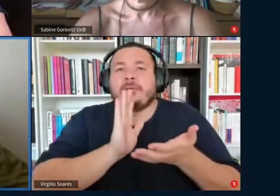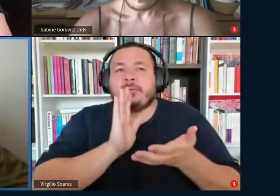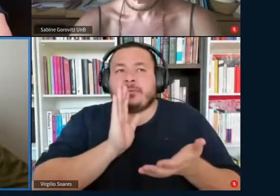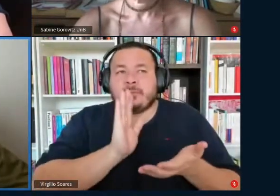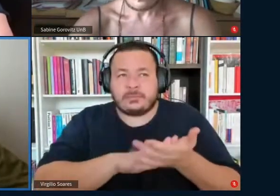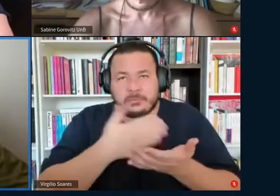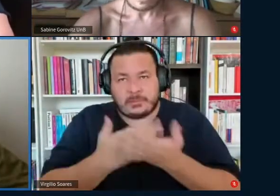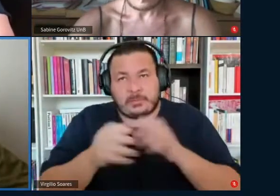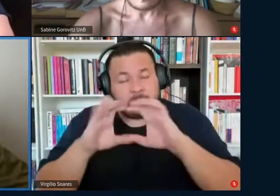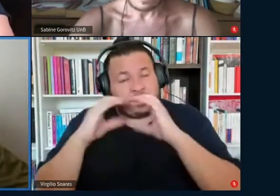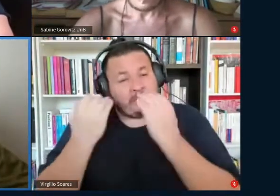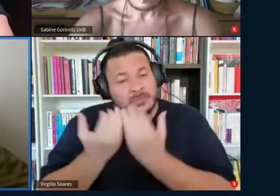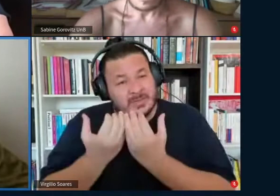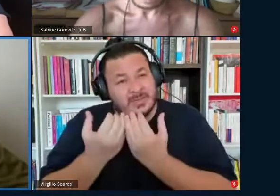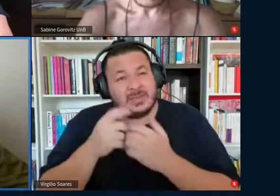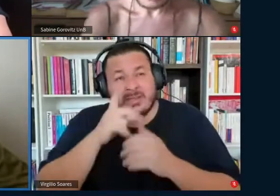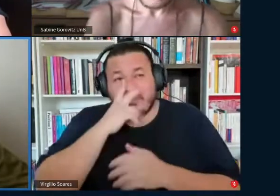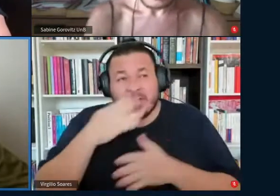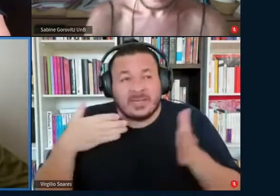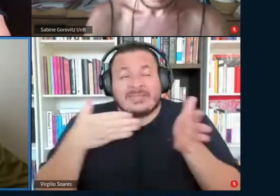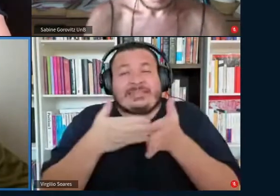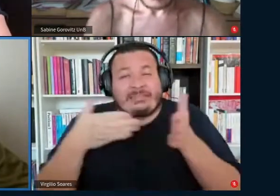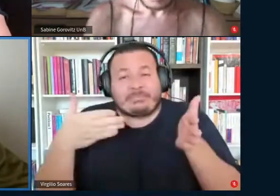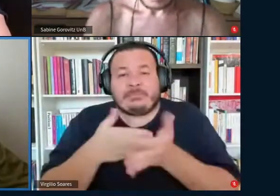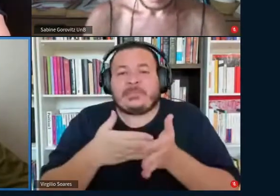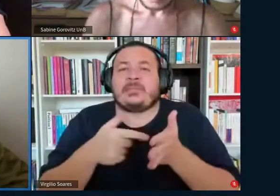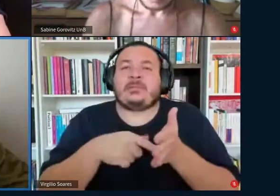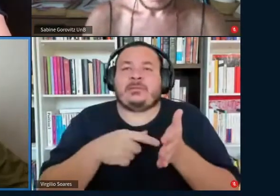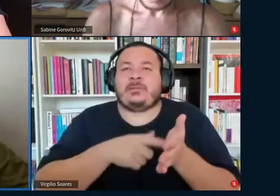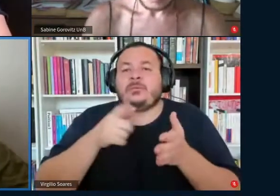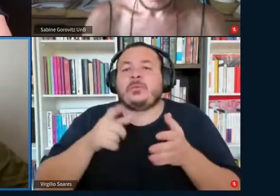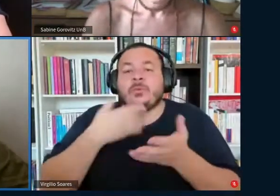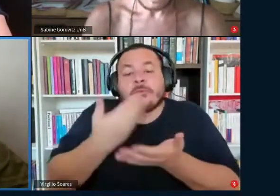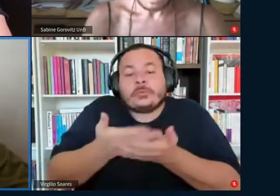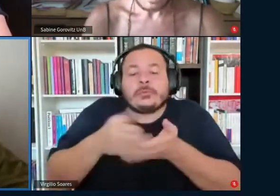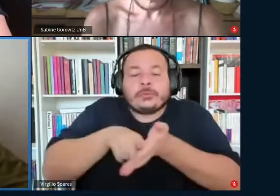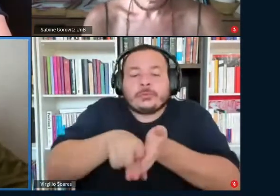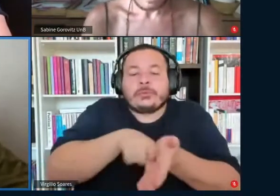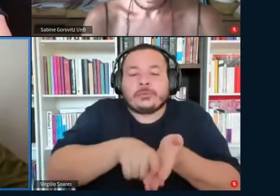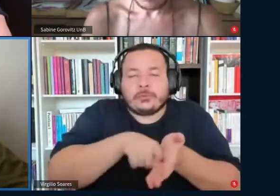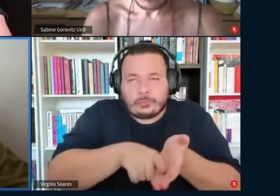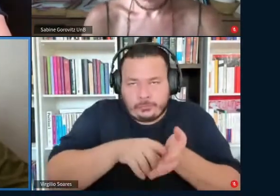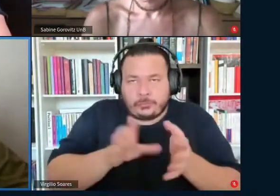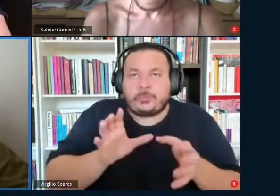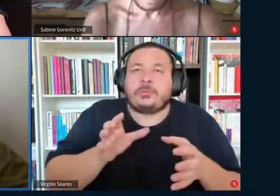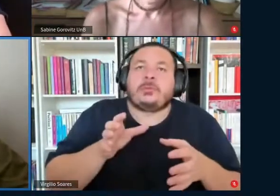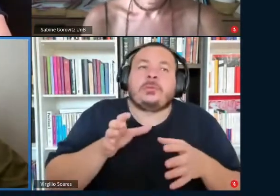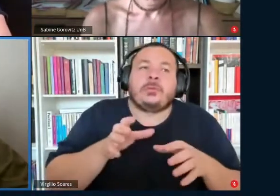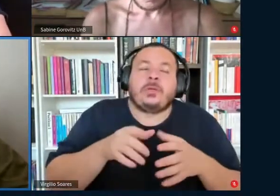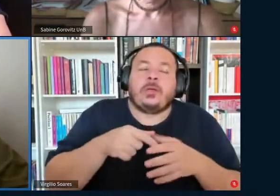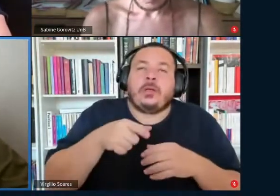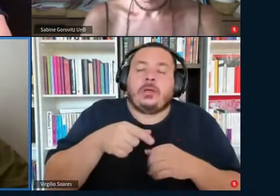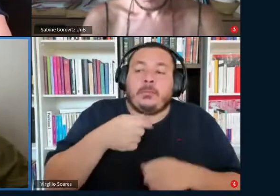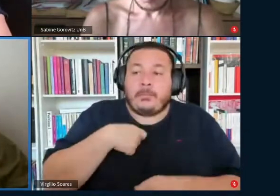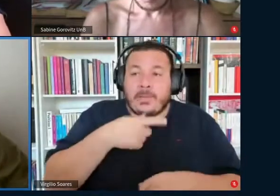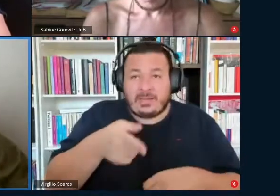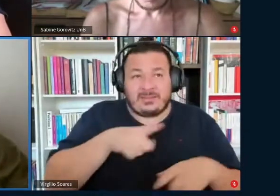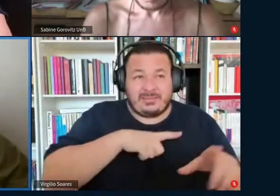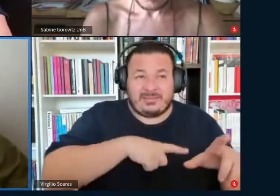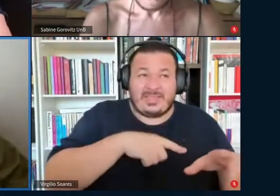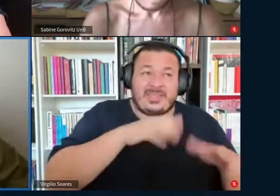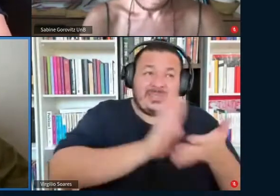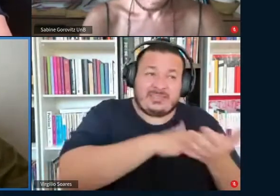muito limitante nos estudos da interpretação. Porque ou você é comunitário ou você é conferência, só que você tem intérpretes de